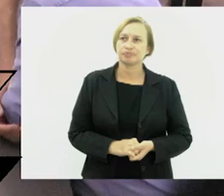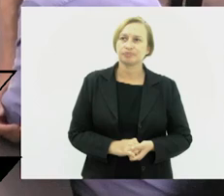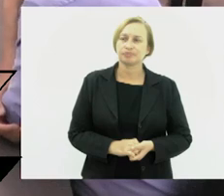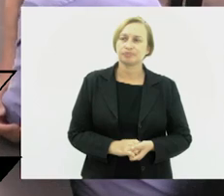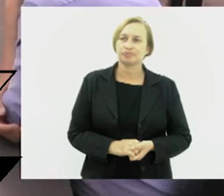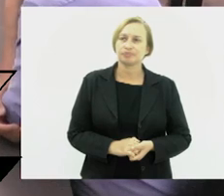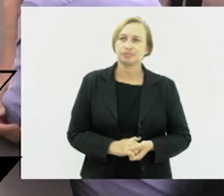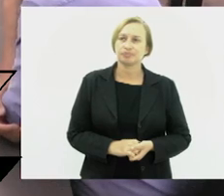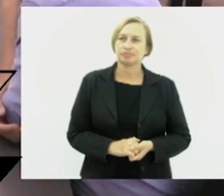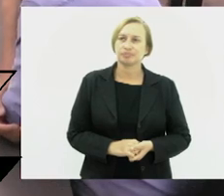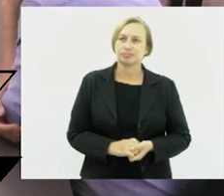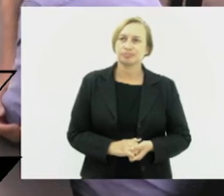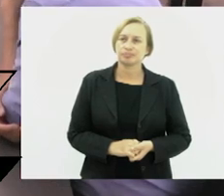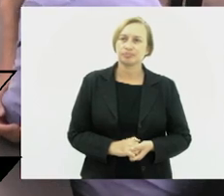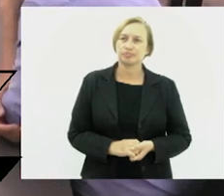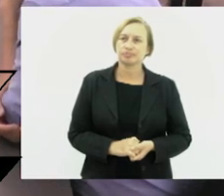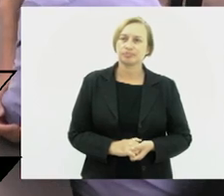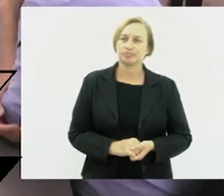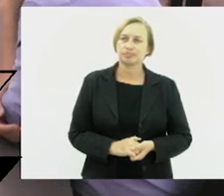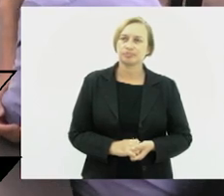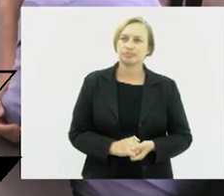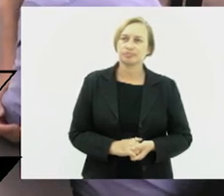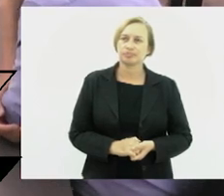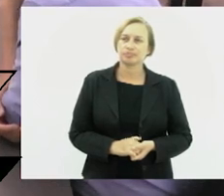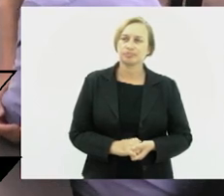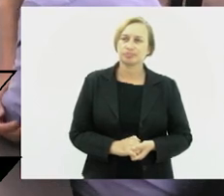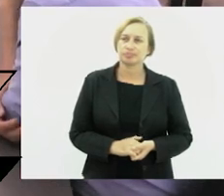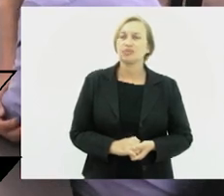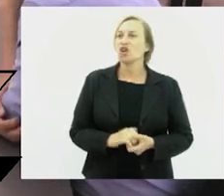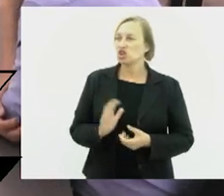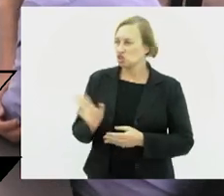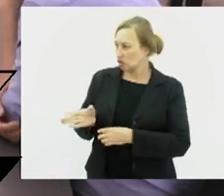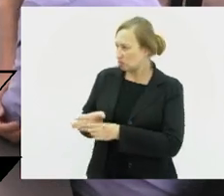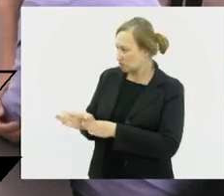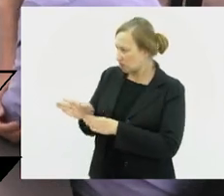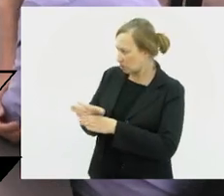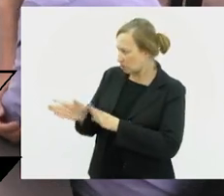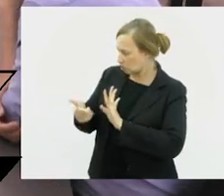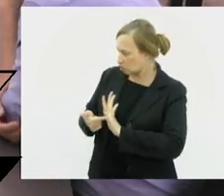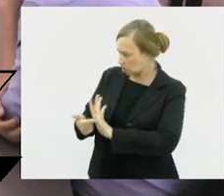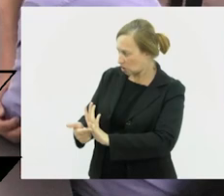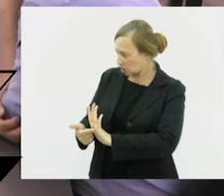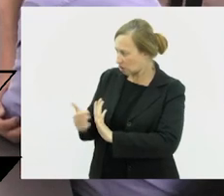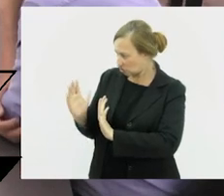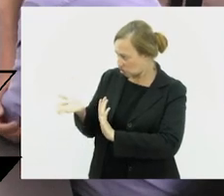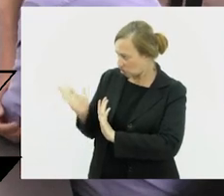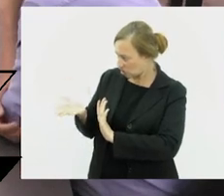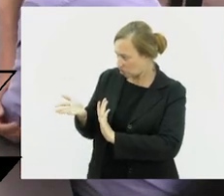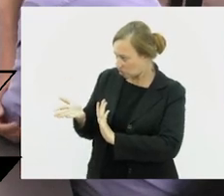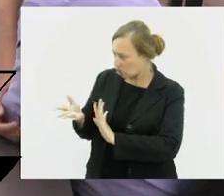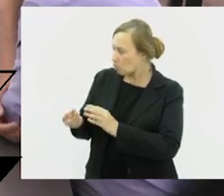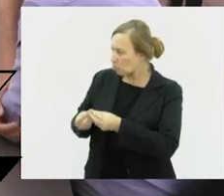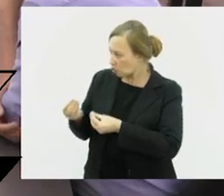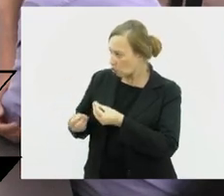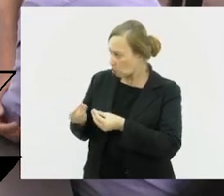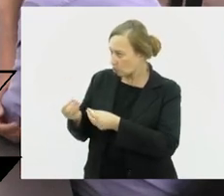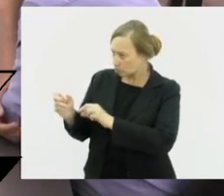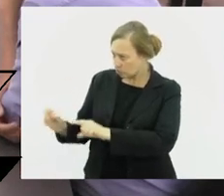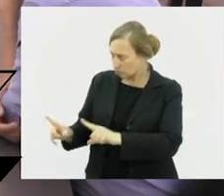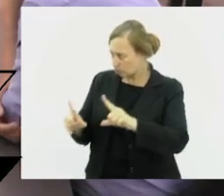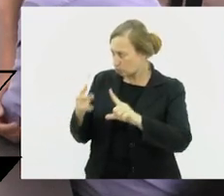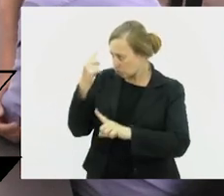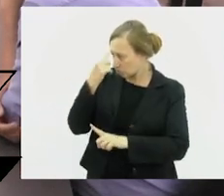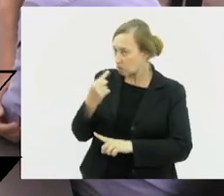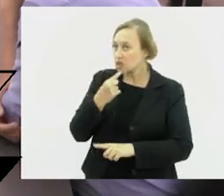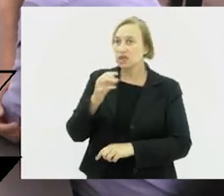Tá. Tá bom. Ele já orientou aí a senhora a mostrar, né? Já orientou como mostrar a imagem? Sim.